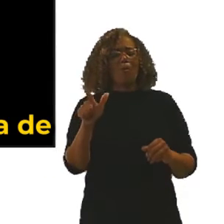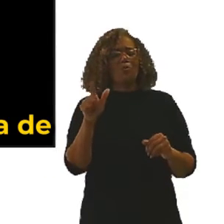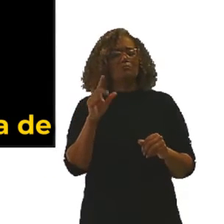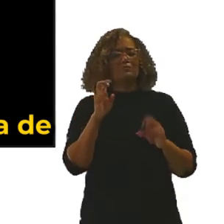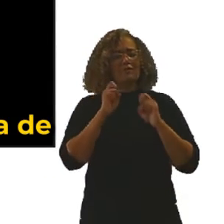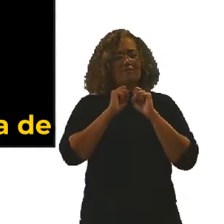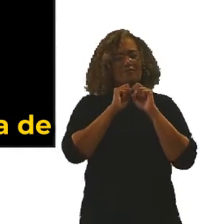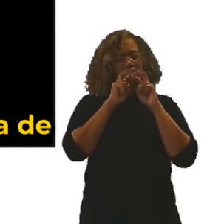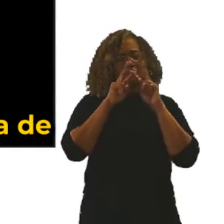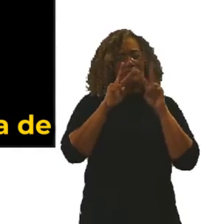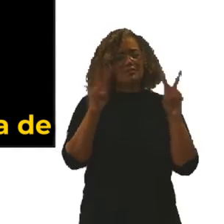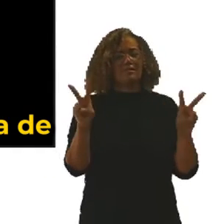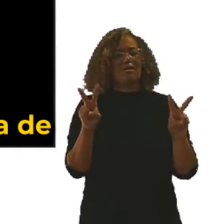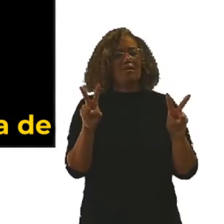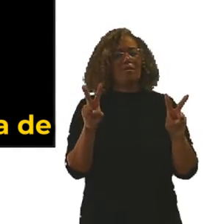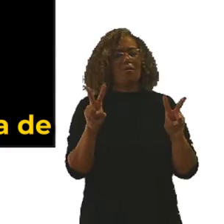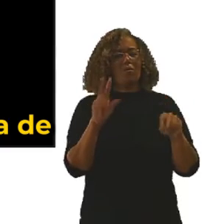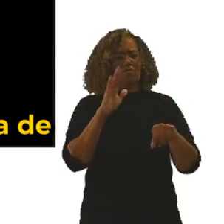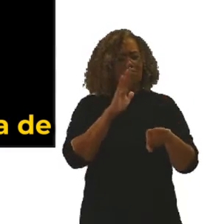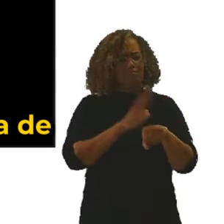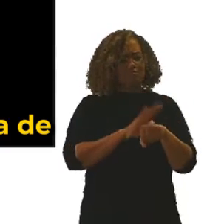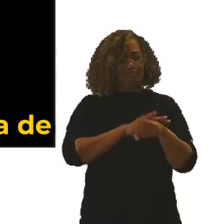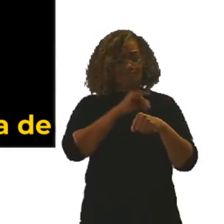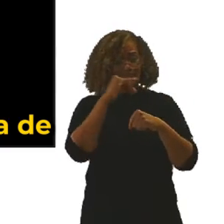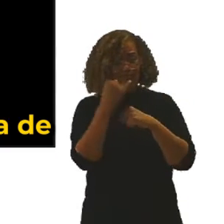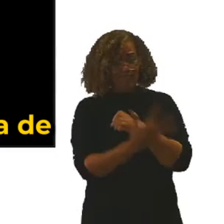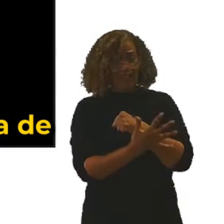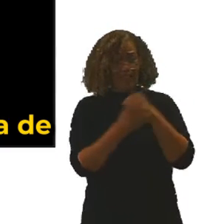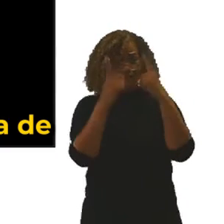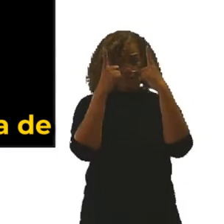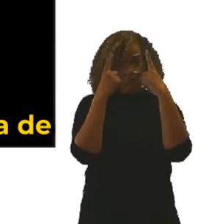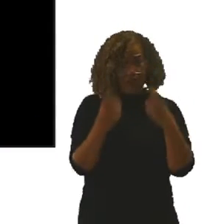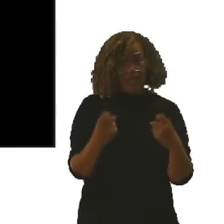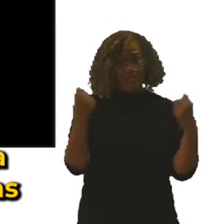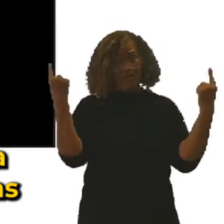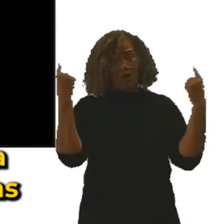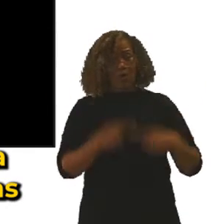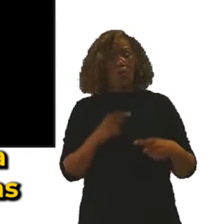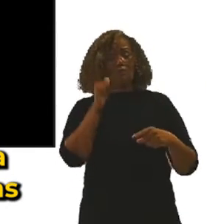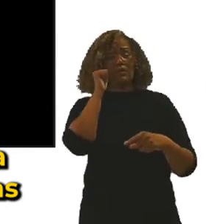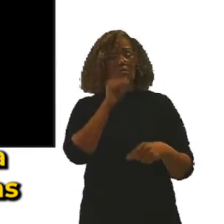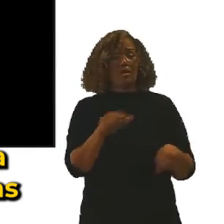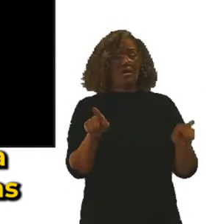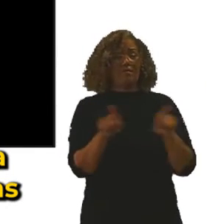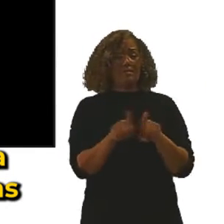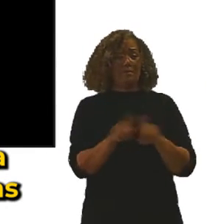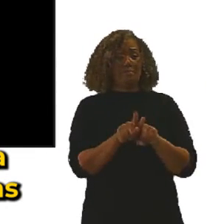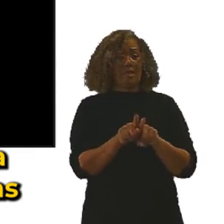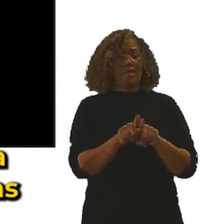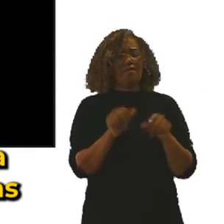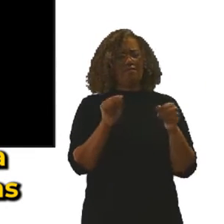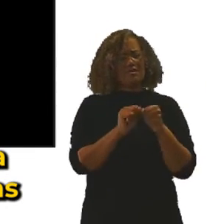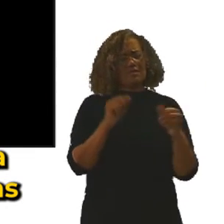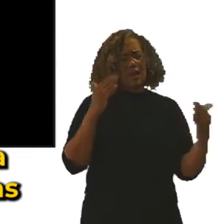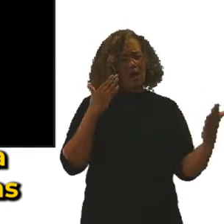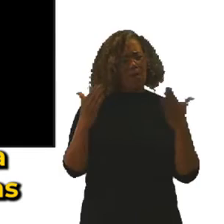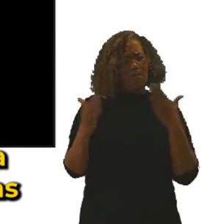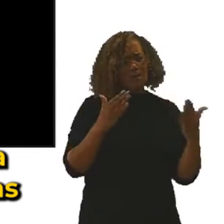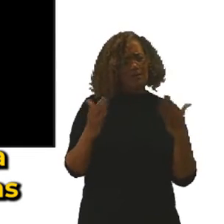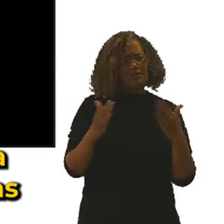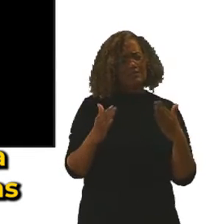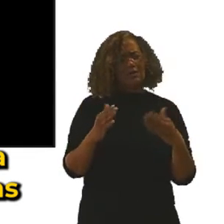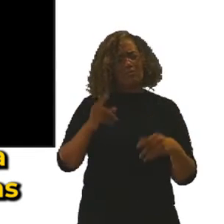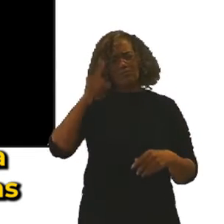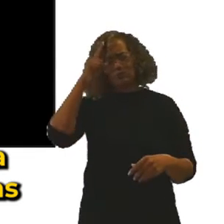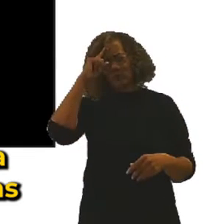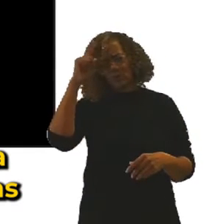Uma pandemia que ela é uma pandemia de violência contra as mulheres, é uma pandemia em que nós enfrentamos no dia a dia e